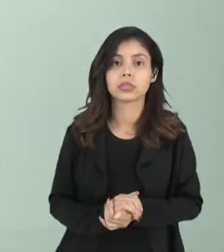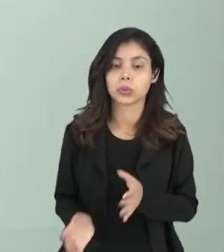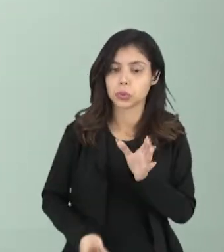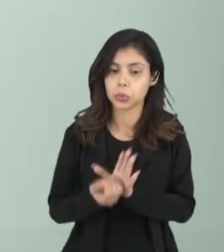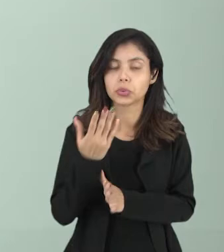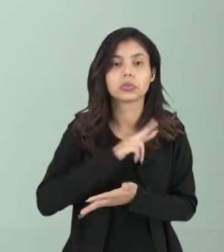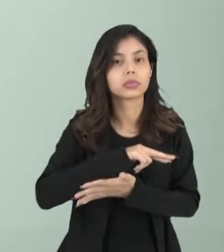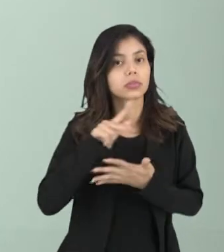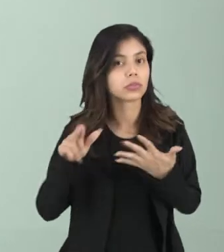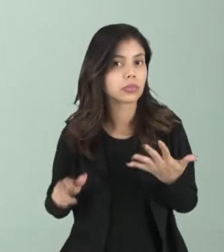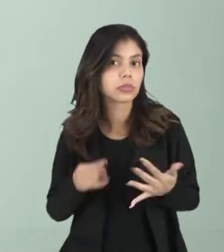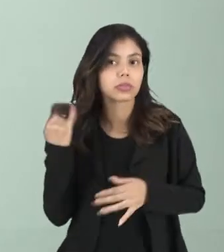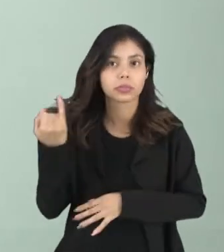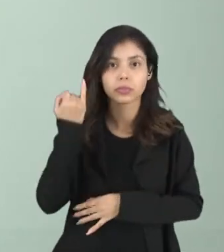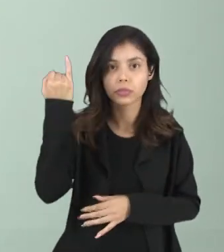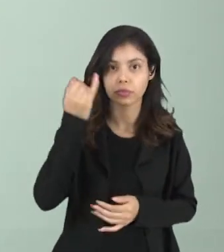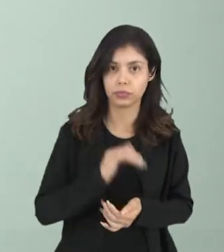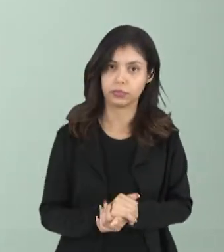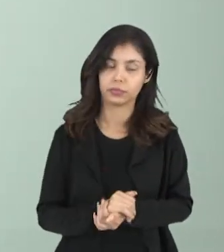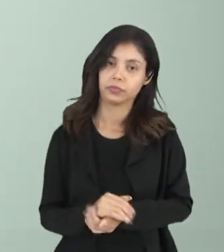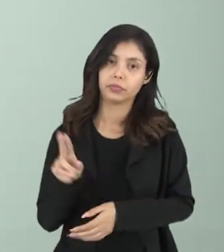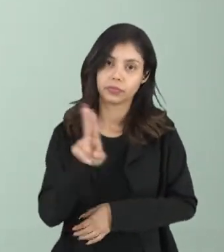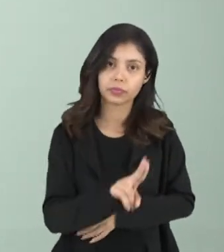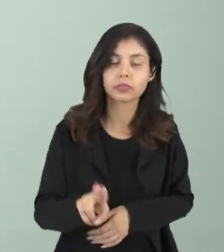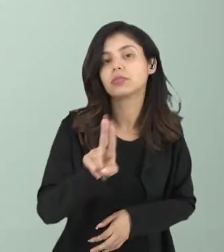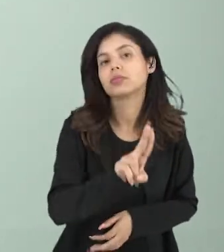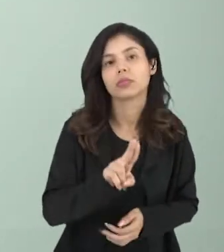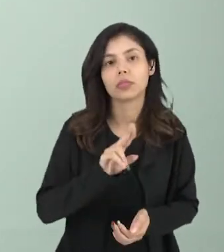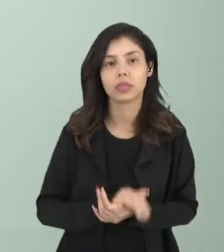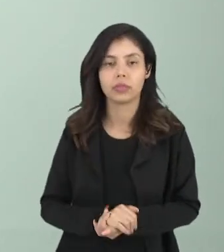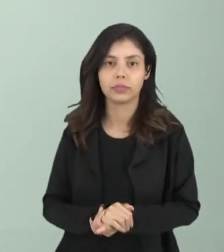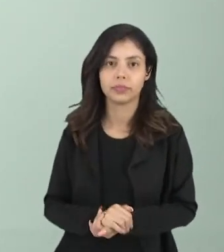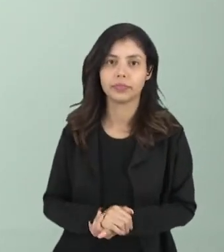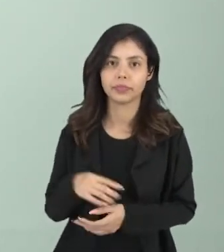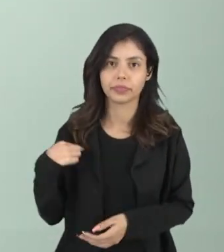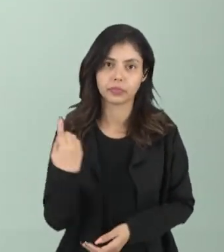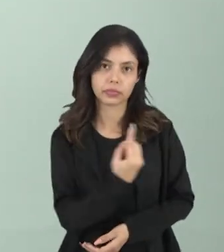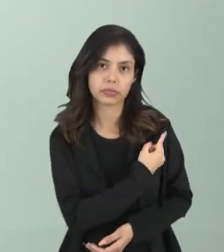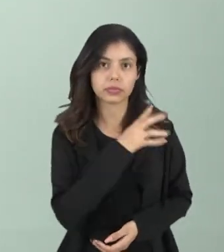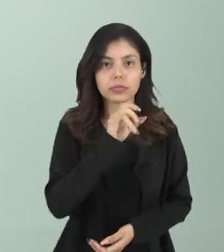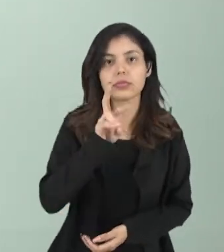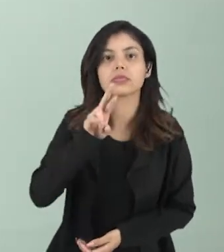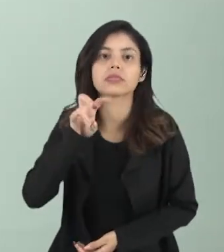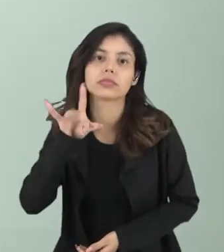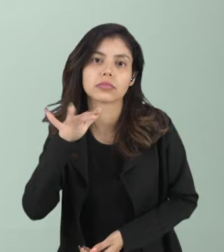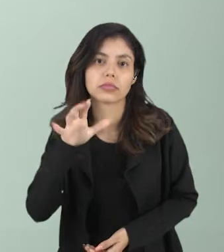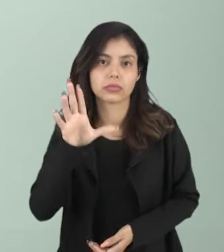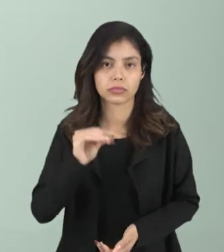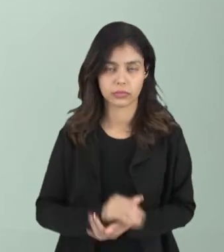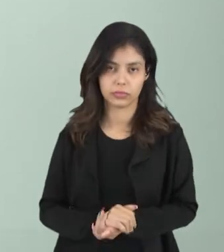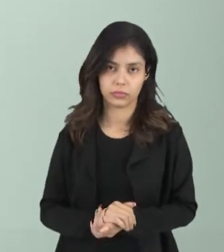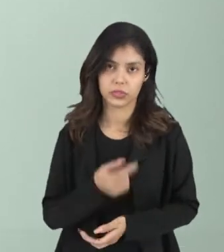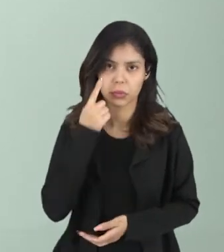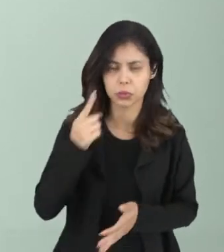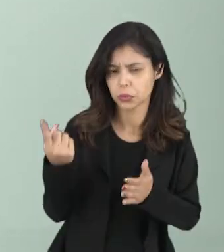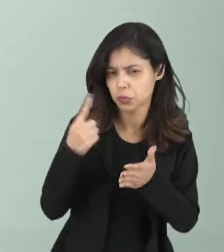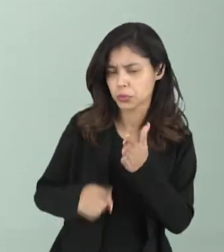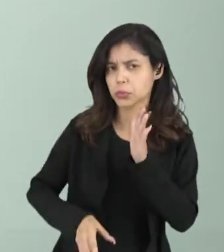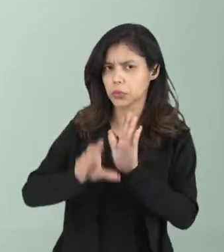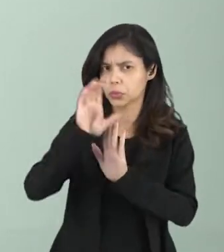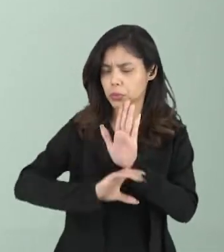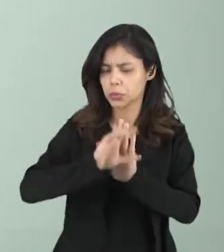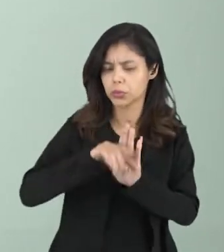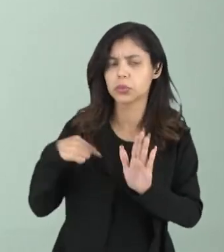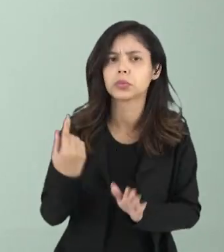onde surgiu várias coisas importantes hoje que são usados na nossa civilização. E uma delas é esse conceito